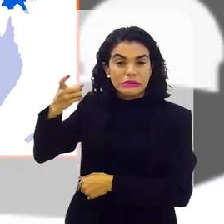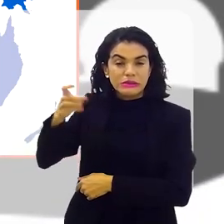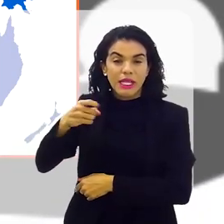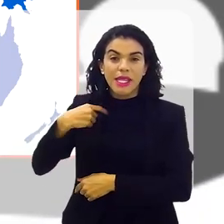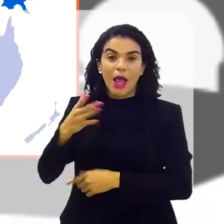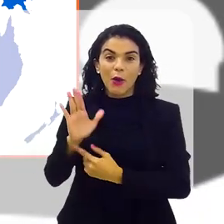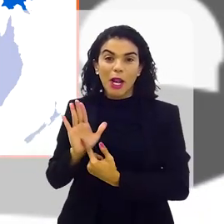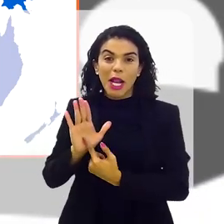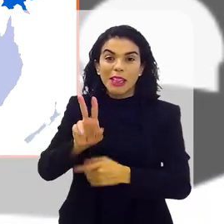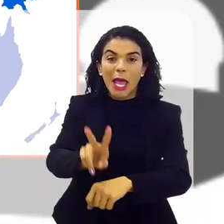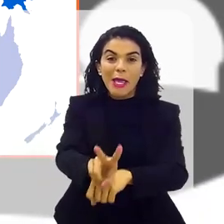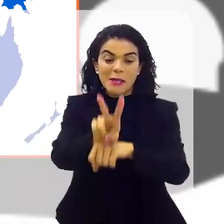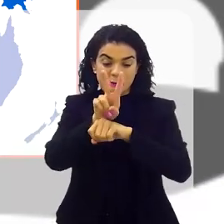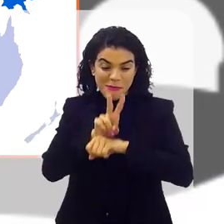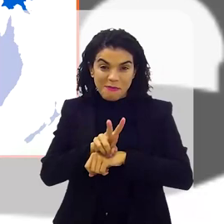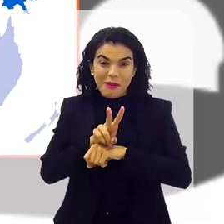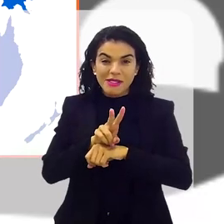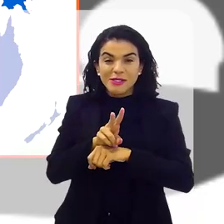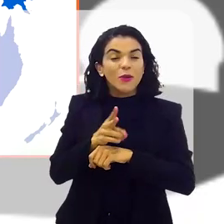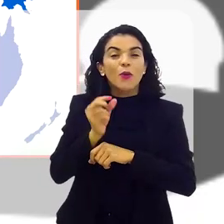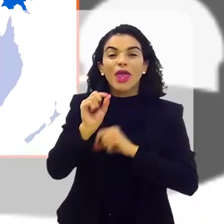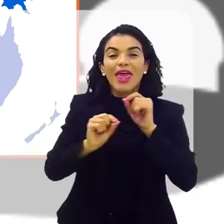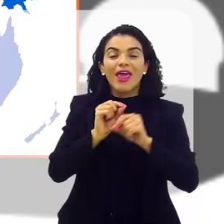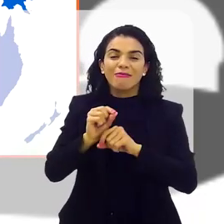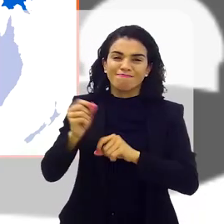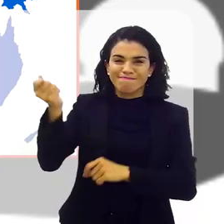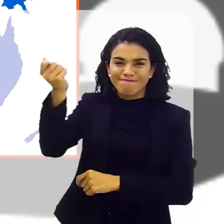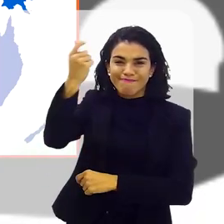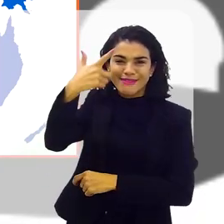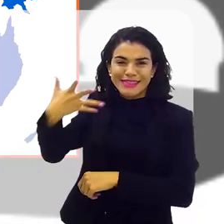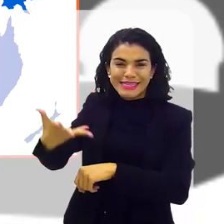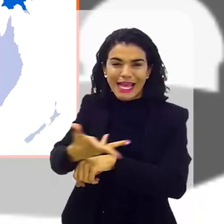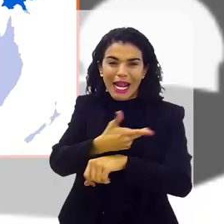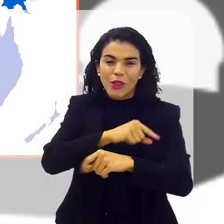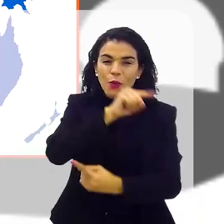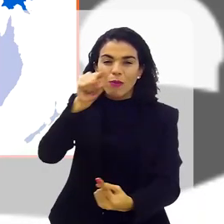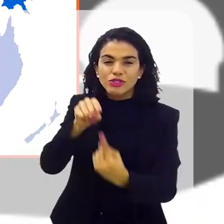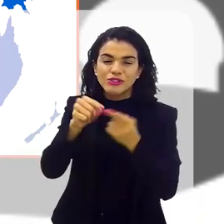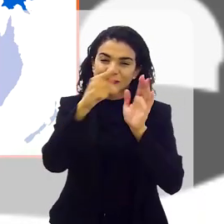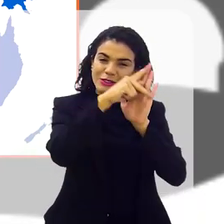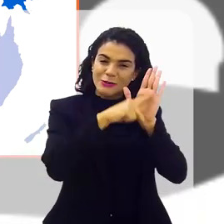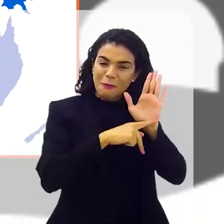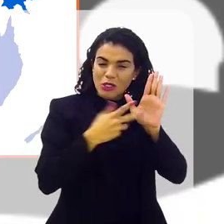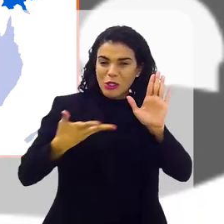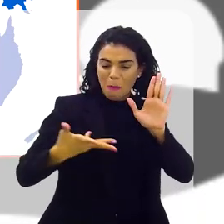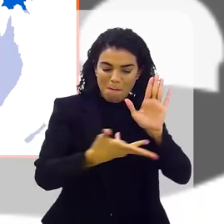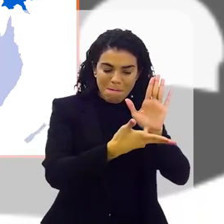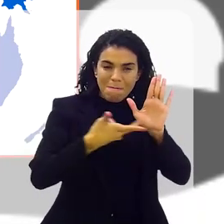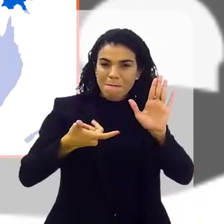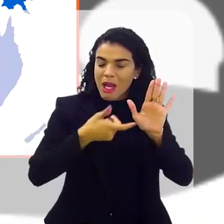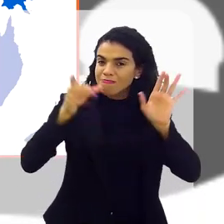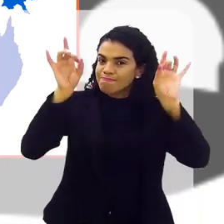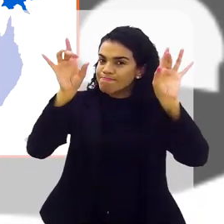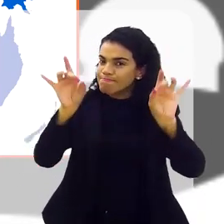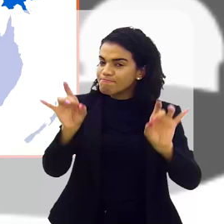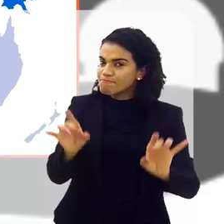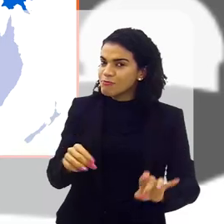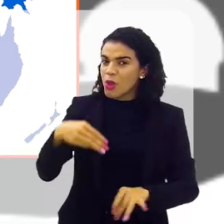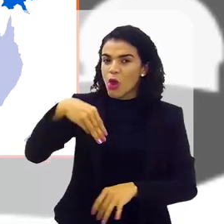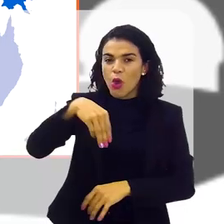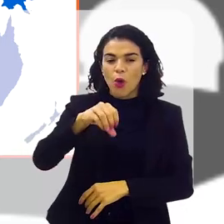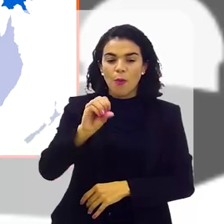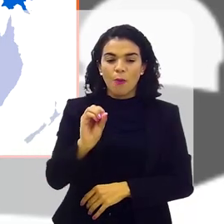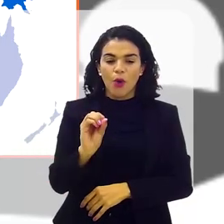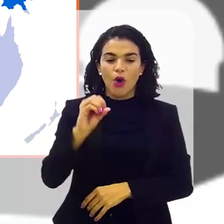desse talento que ele veio a mealhando pela vida fora para esse projeto fora de série extraordinário projeto